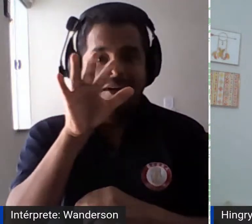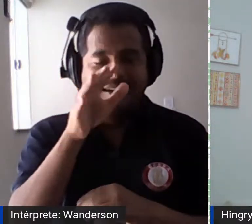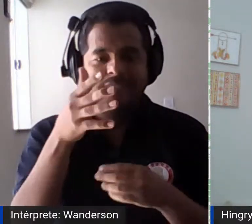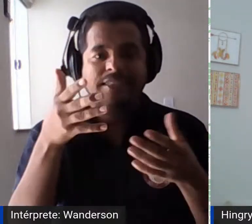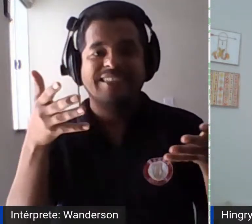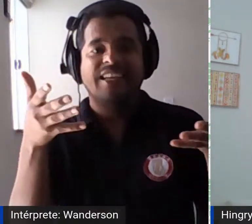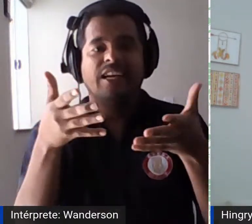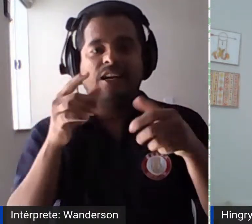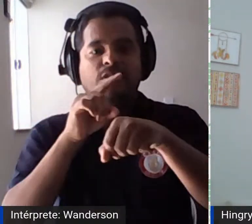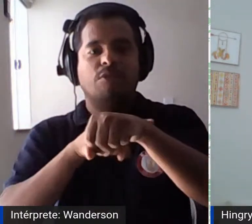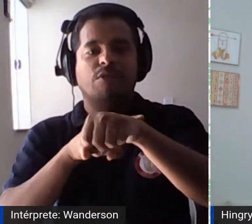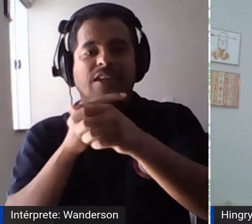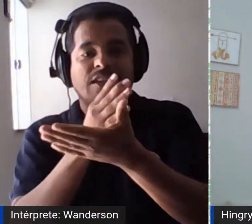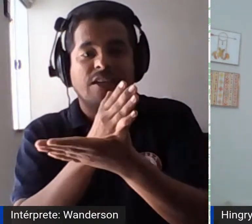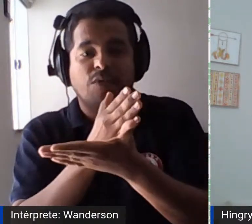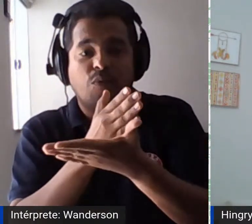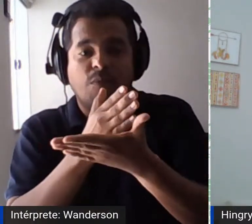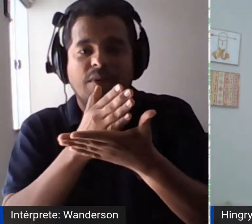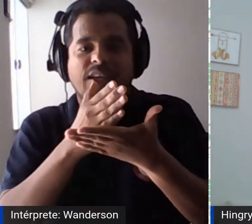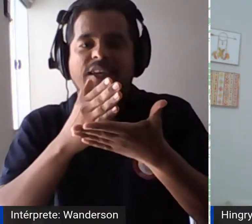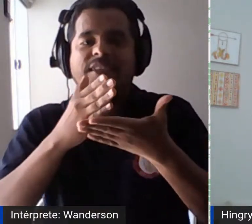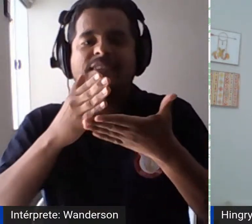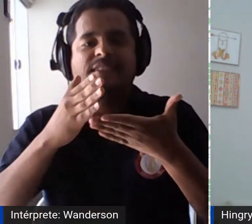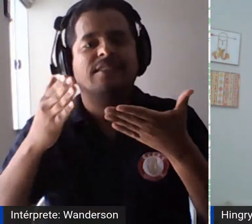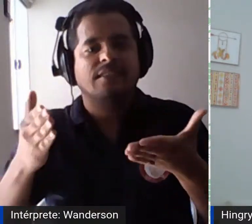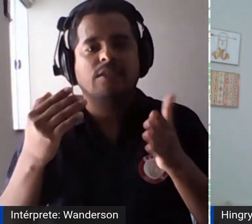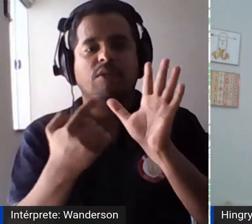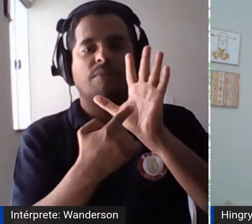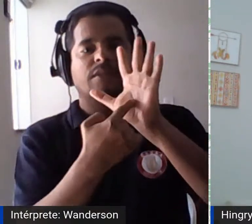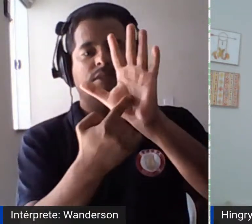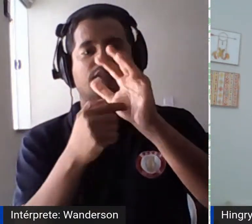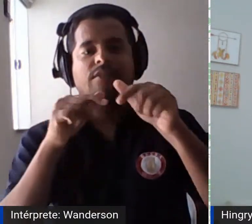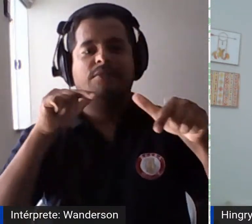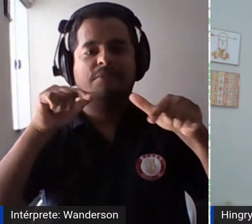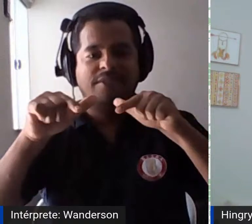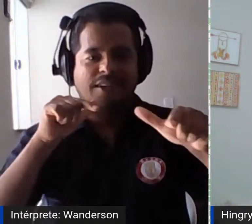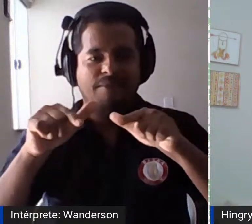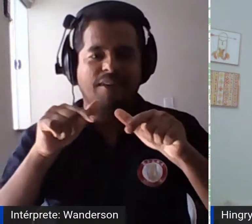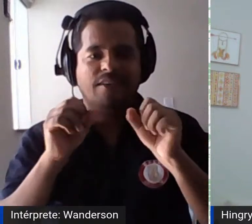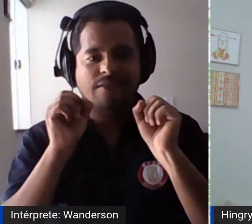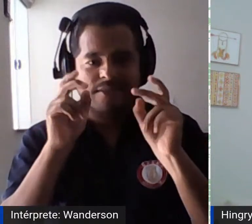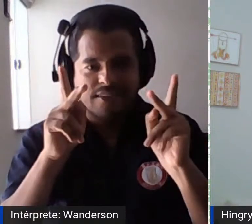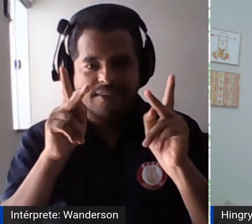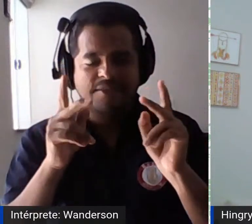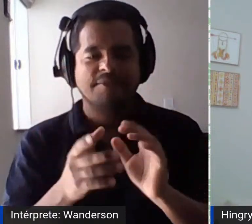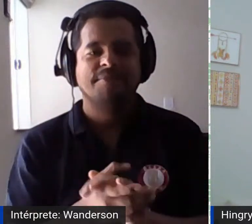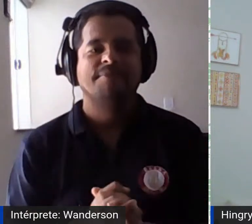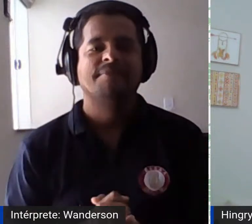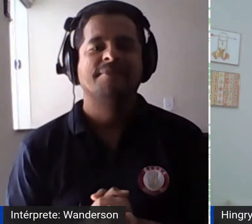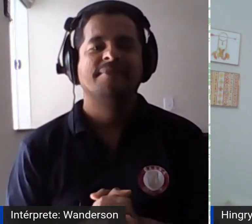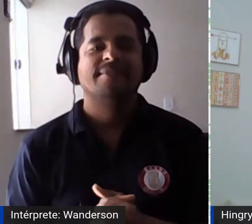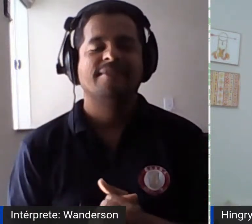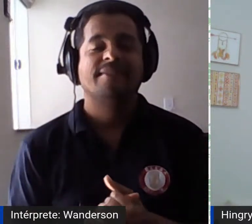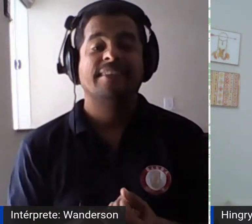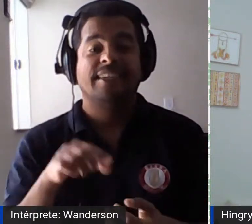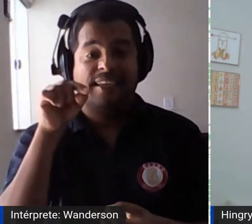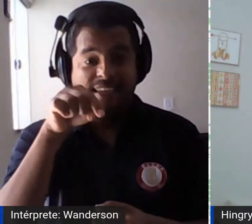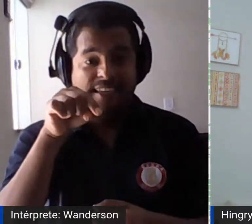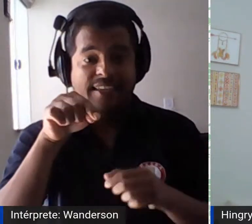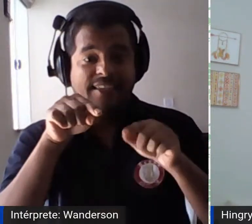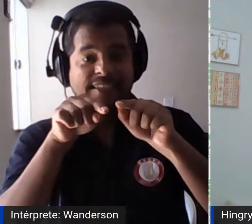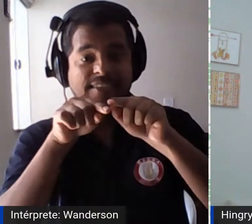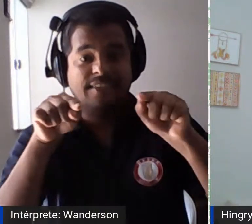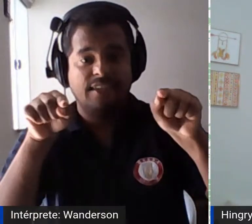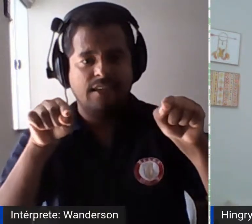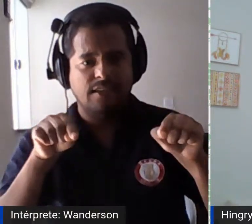agora dando início à apresentação dos nossos trabalhos, tá? Essa sala,